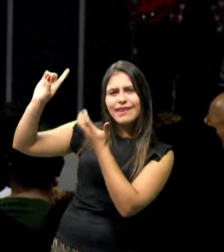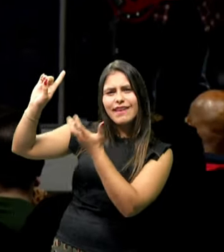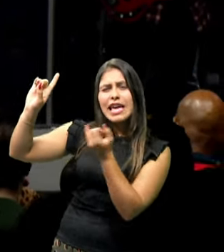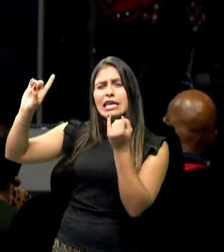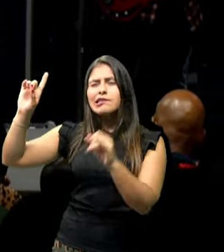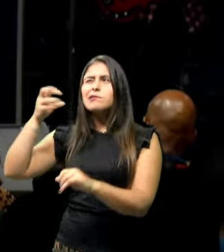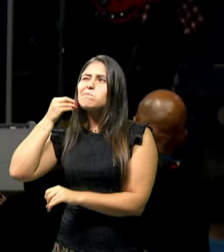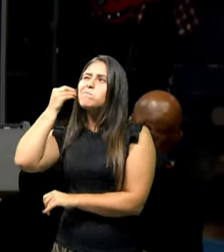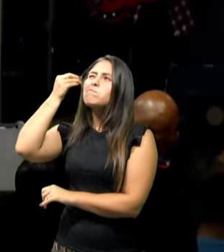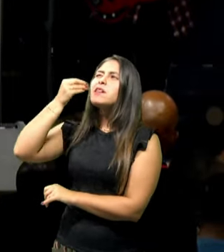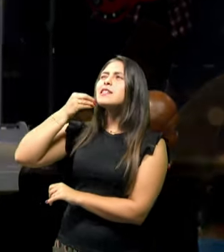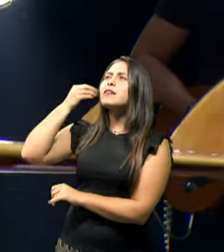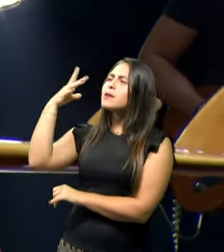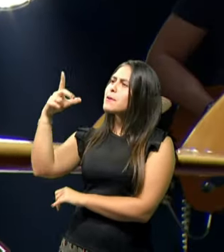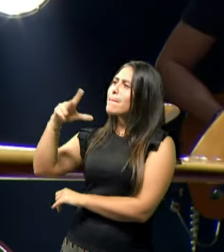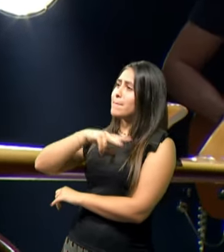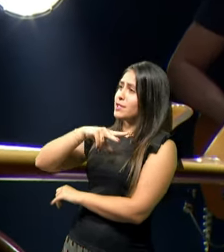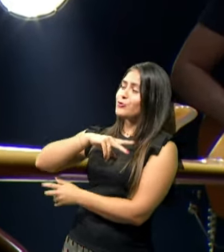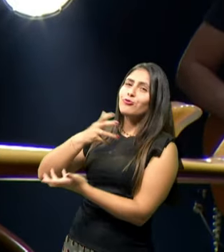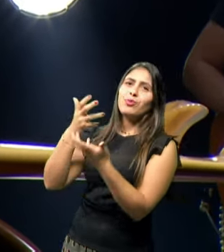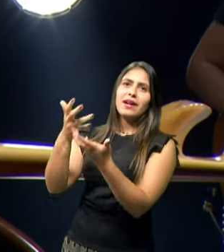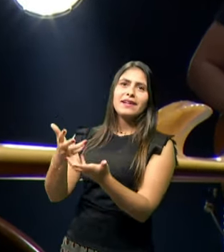uma experiência com Ele.